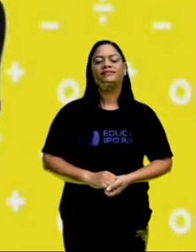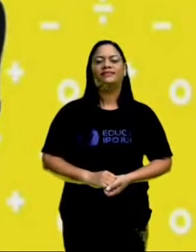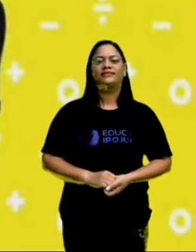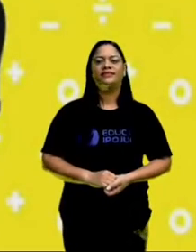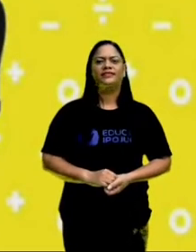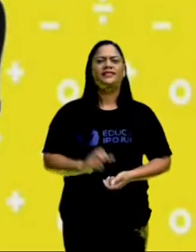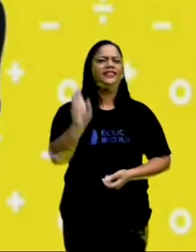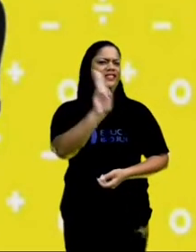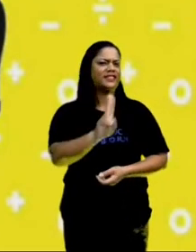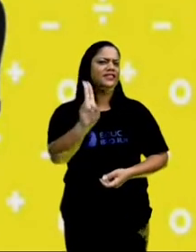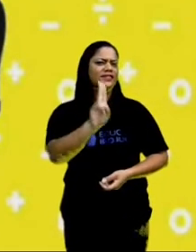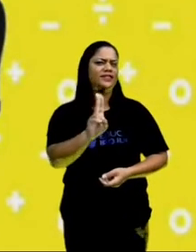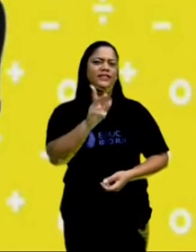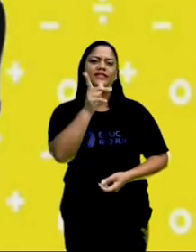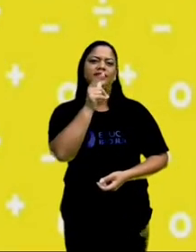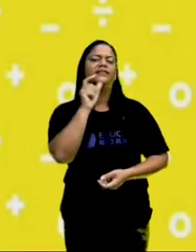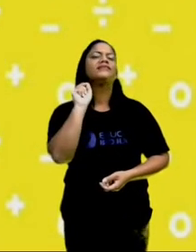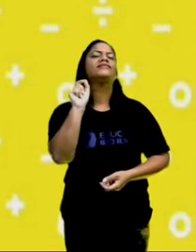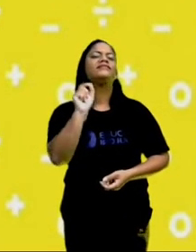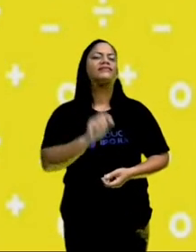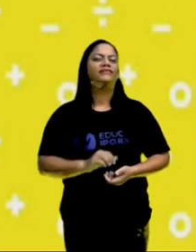Para que serve a água?